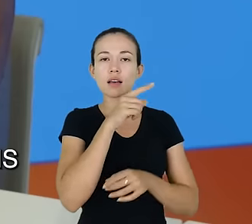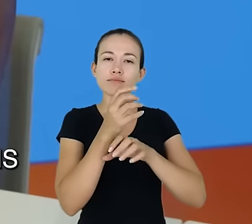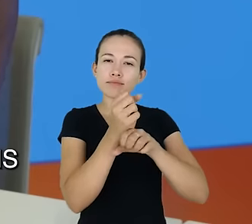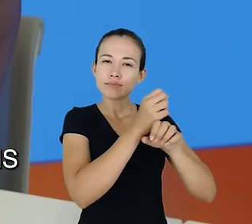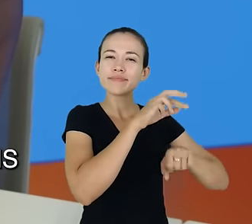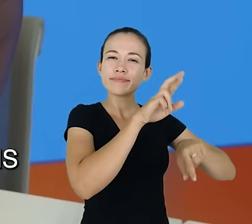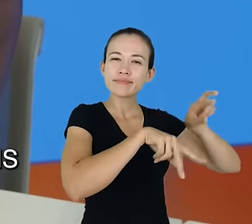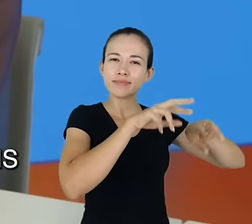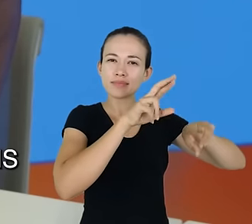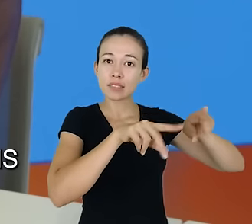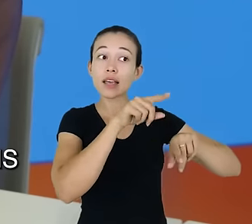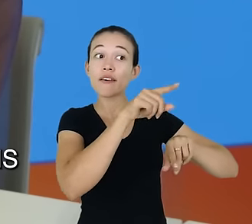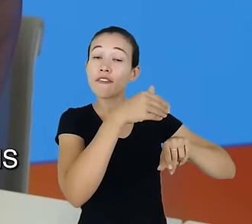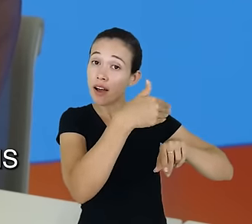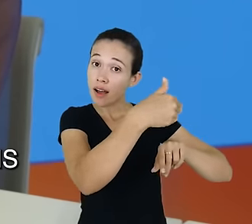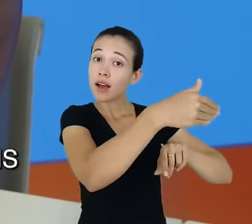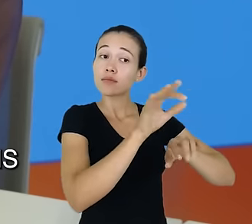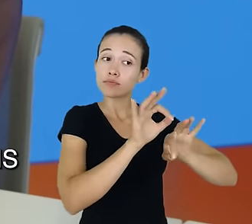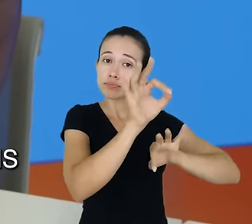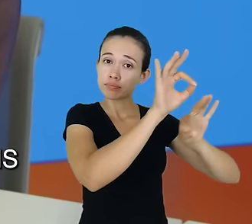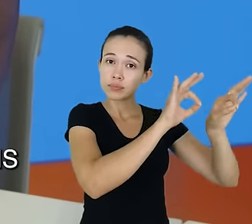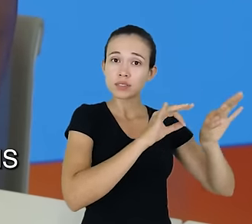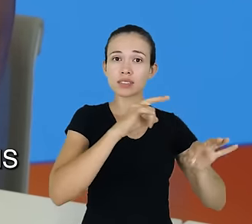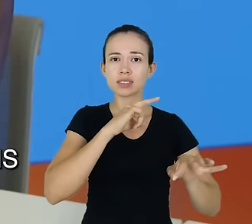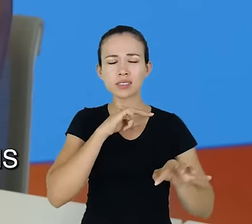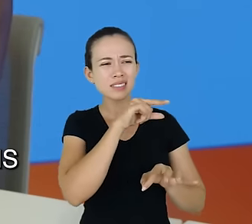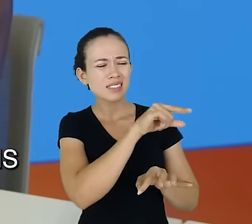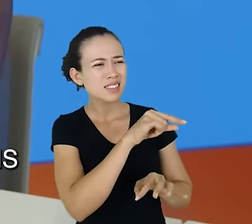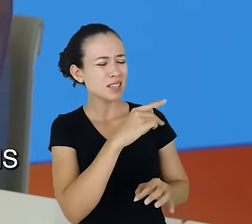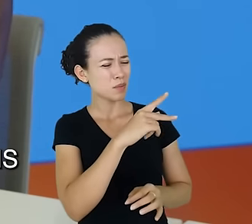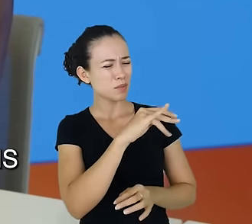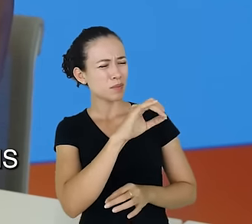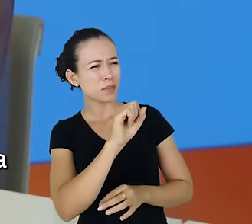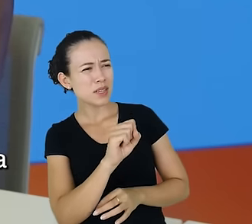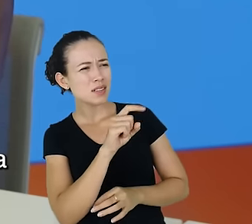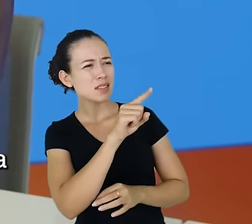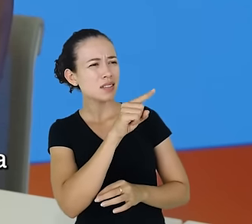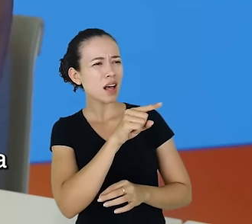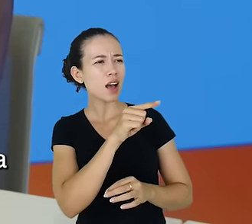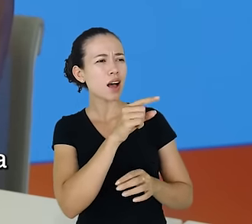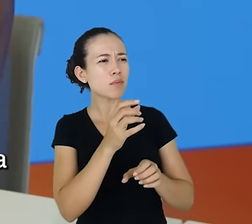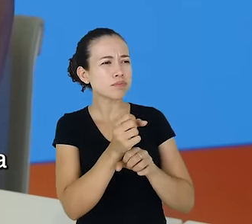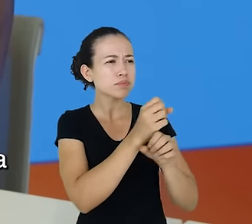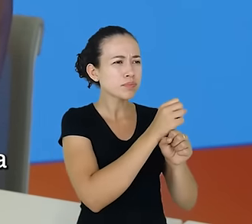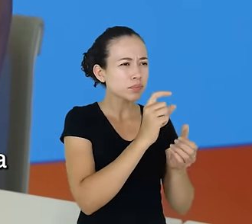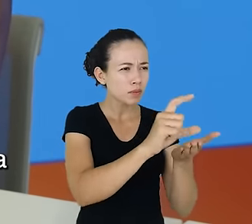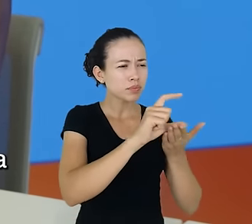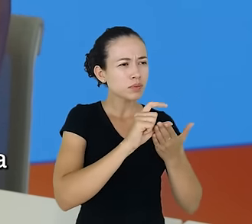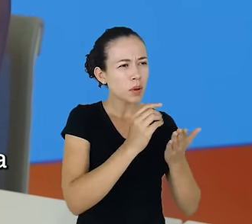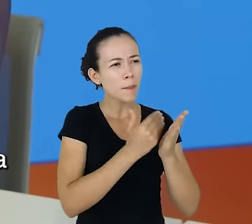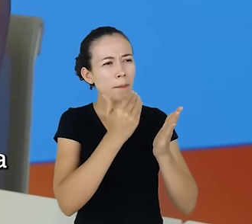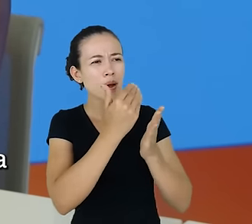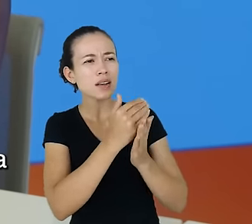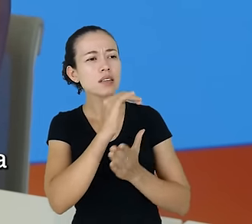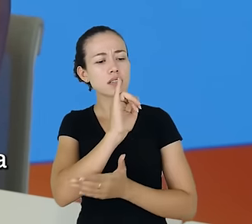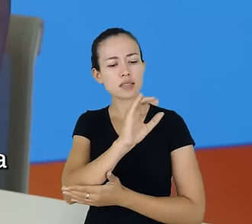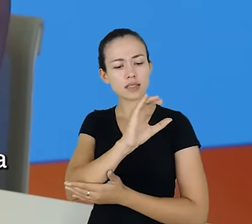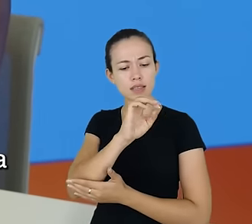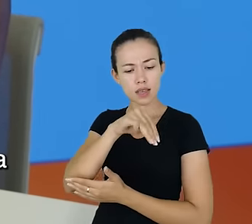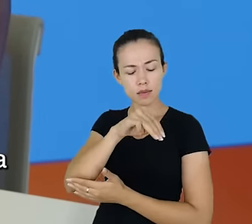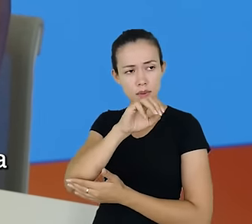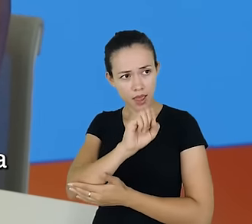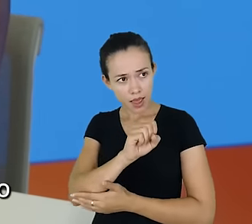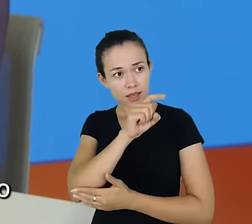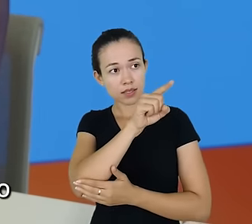aí que eu fui descobrir Falei pô pera aí o PIS não cumulativo o PIS cumulativo eh tem um momento que o ICMS entra na base de cálculo e